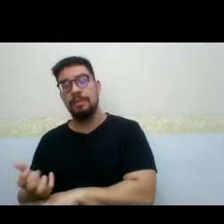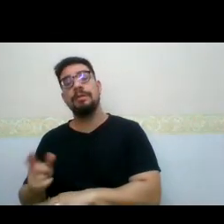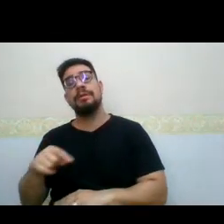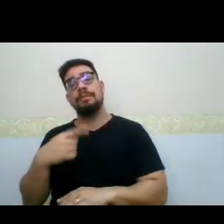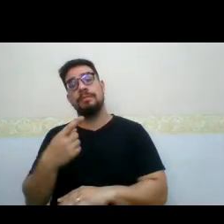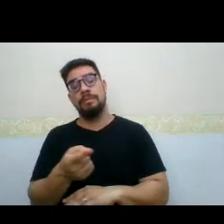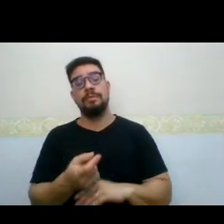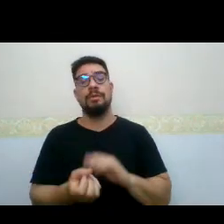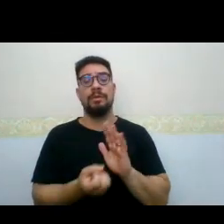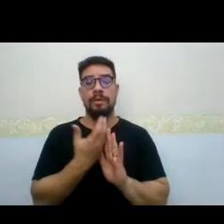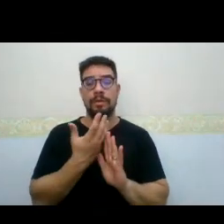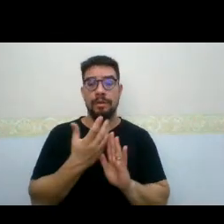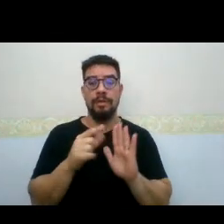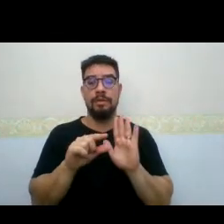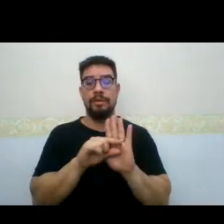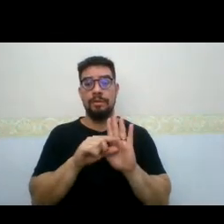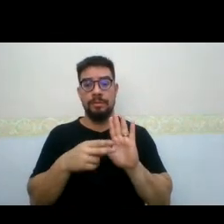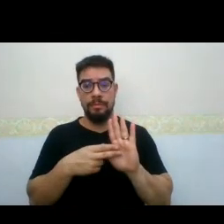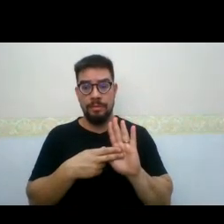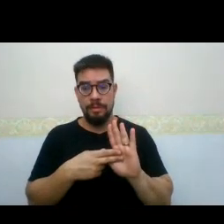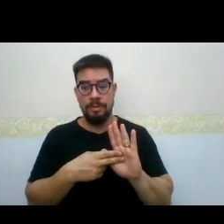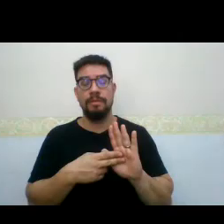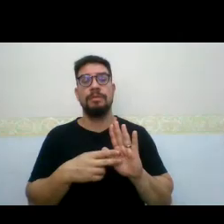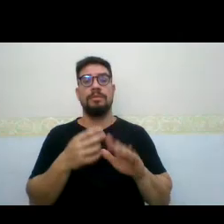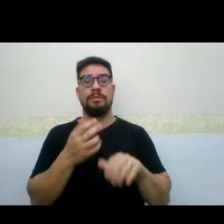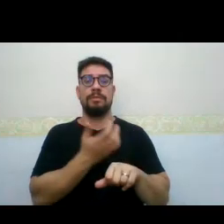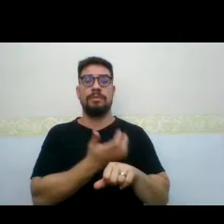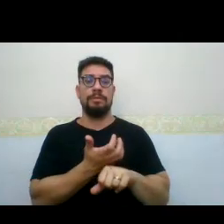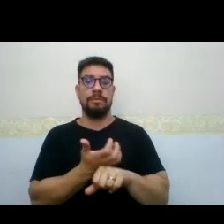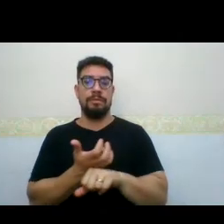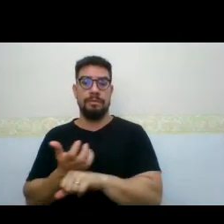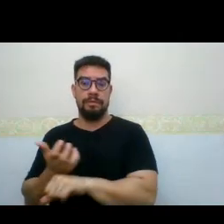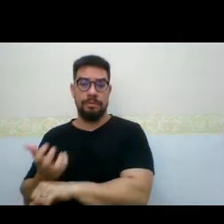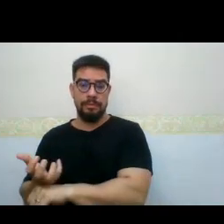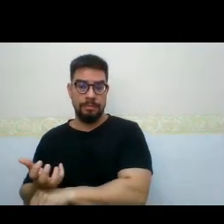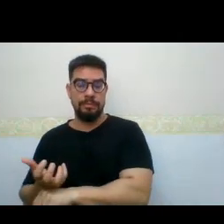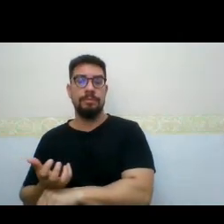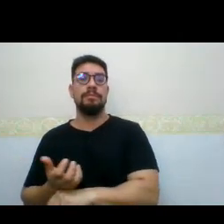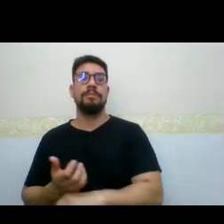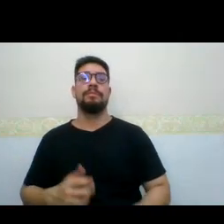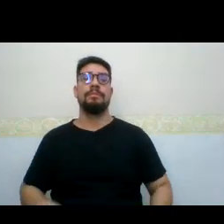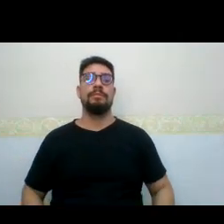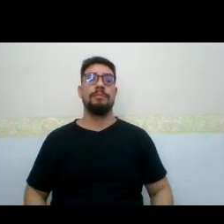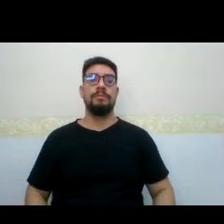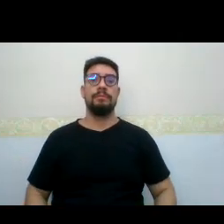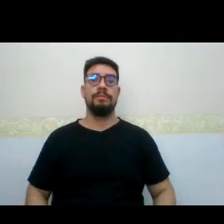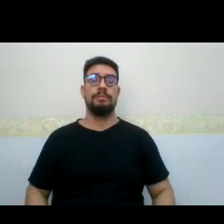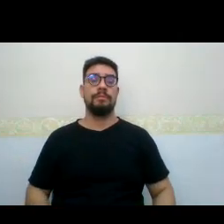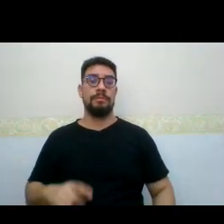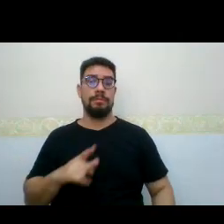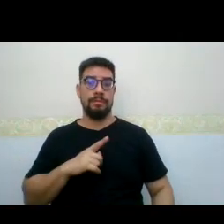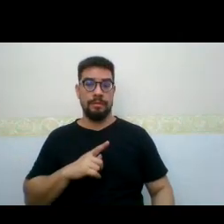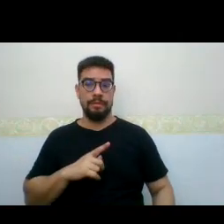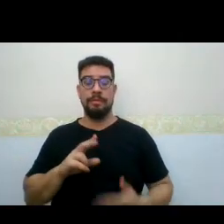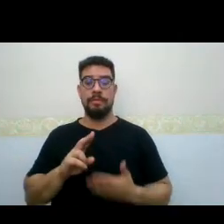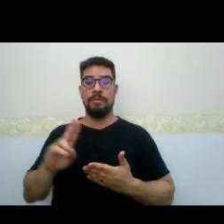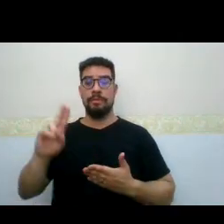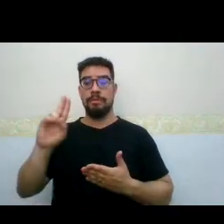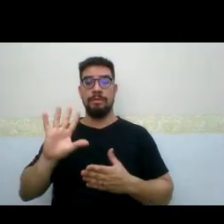as ementas da disciplina. Aí existe um órgão dentro da